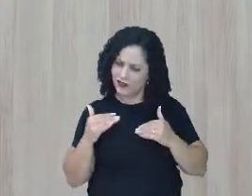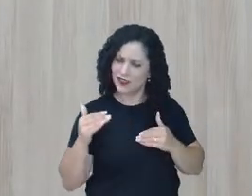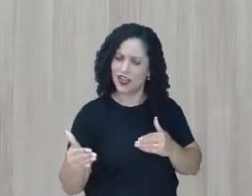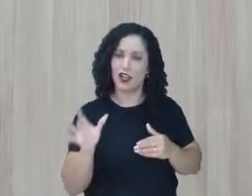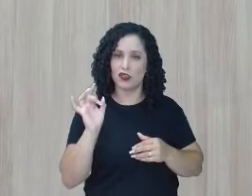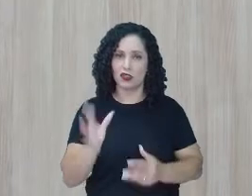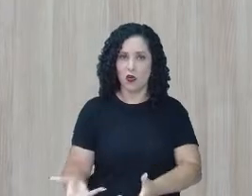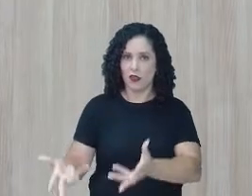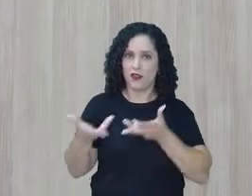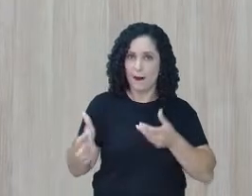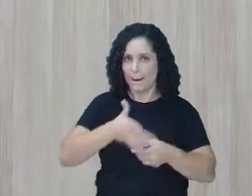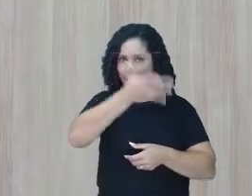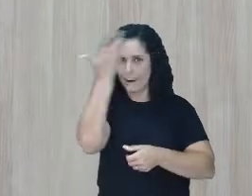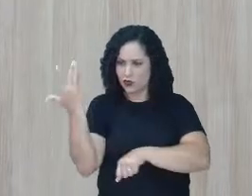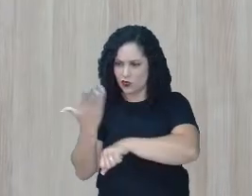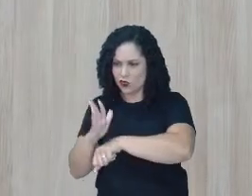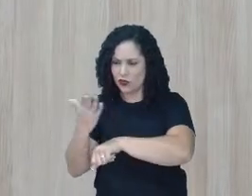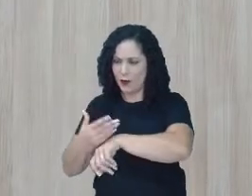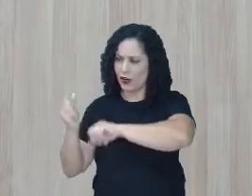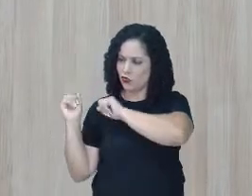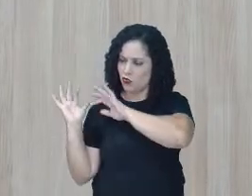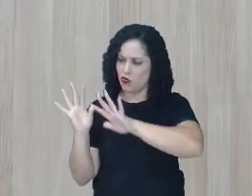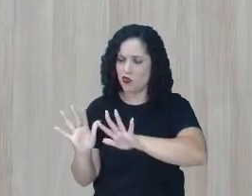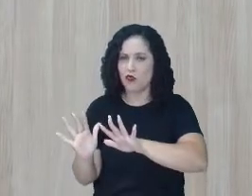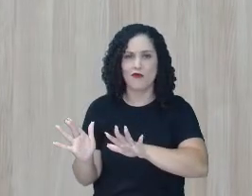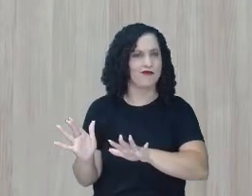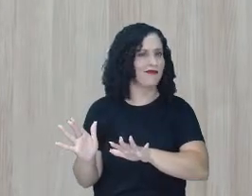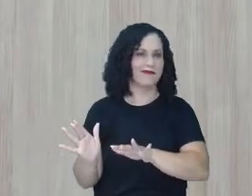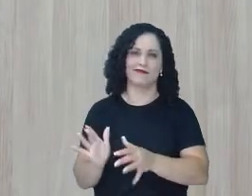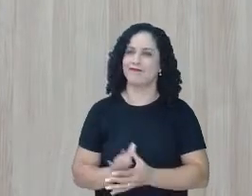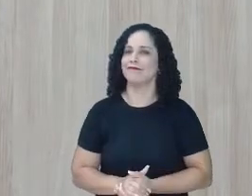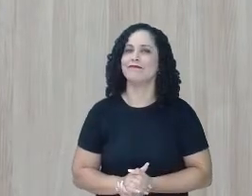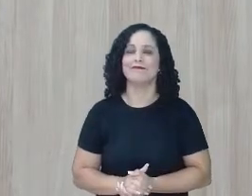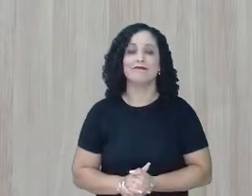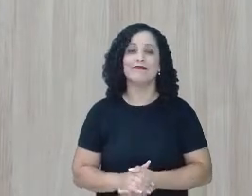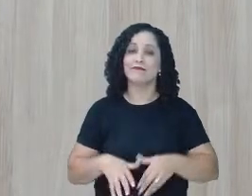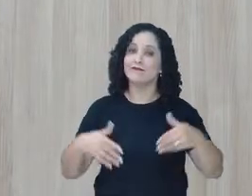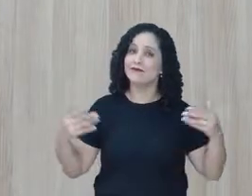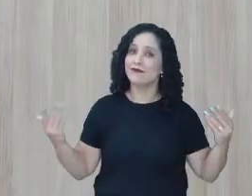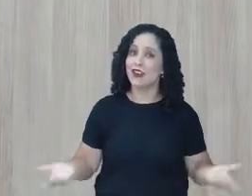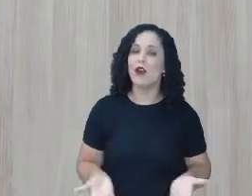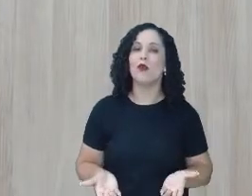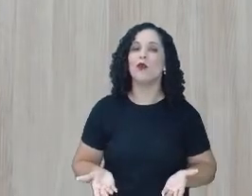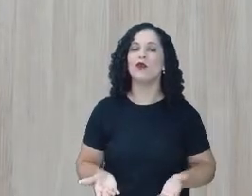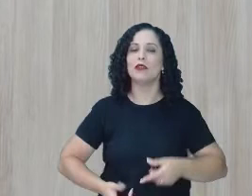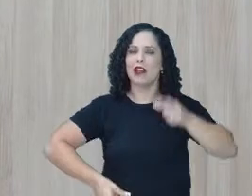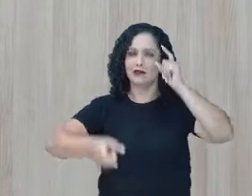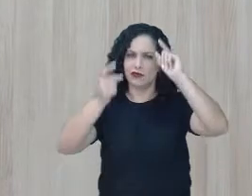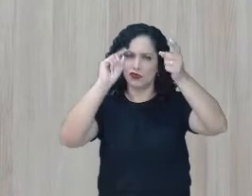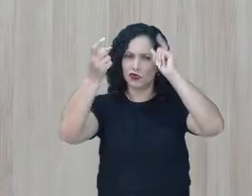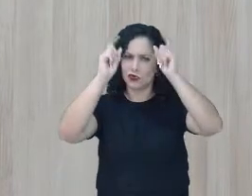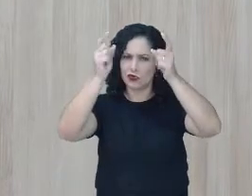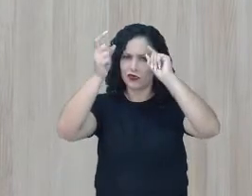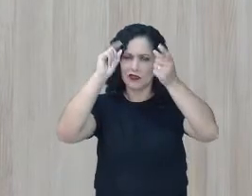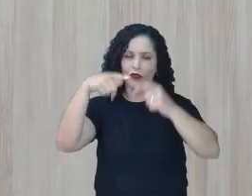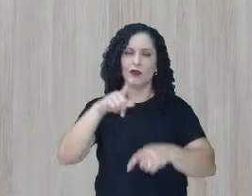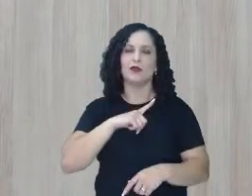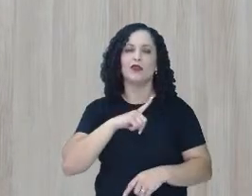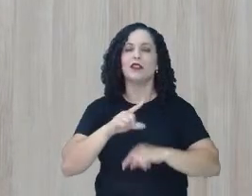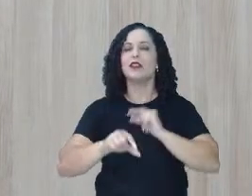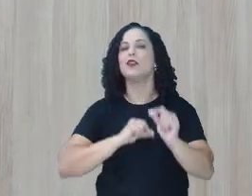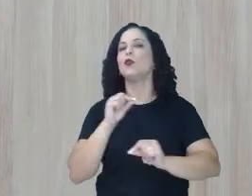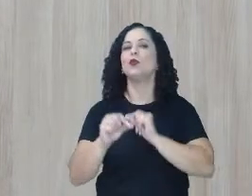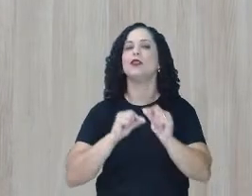país como se tentou fazer nas últimas décadas do século XIX. Então, uma discussão que cabe nesse pós-abolição